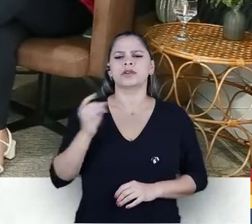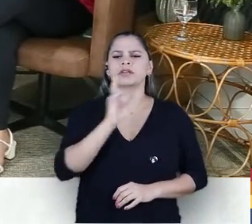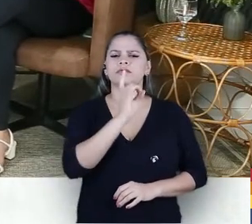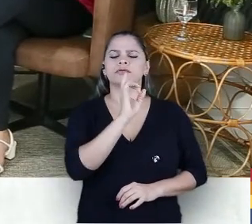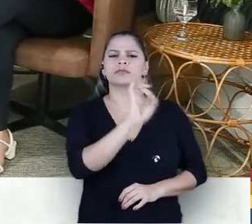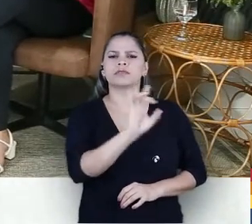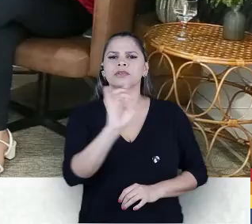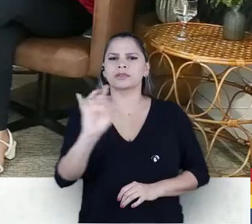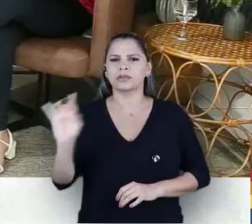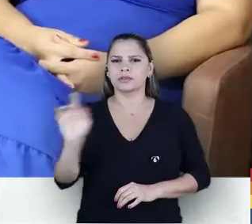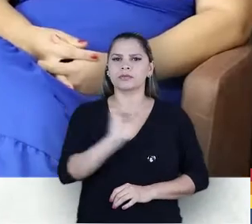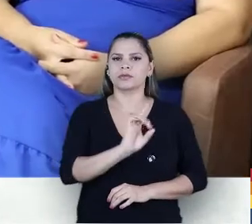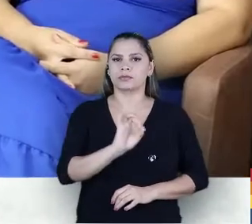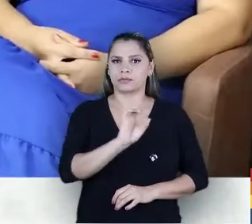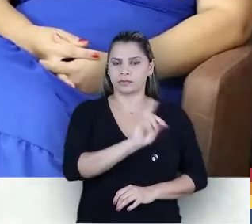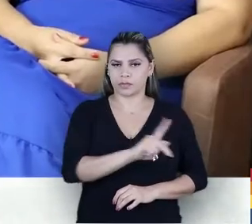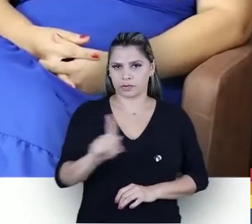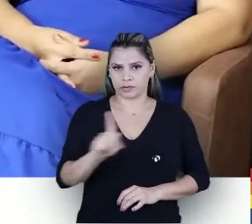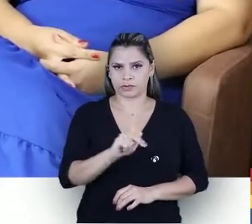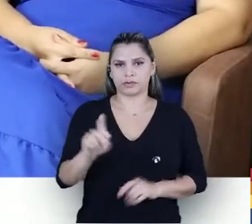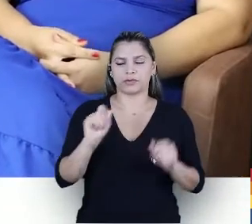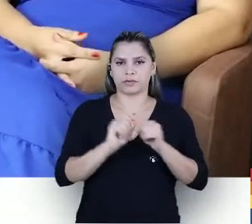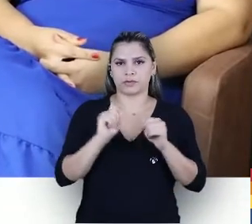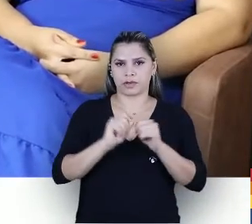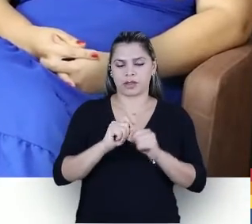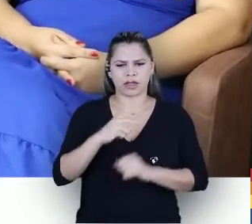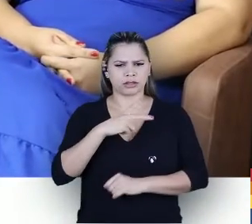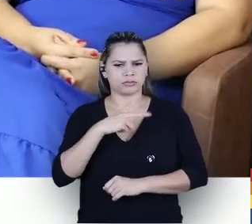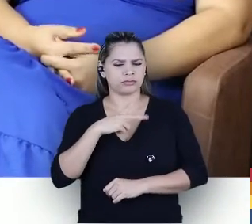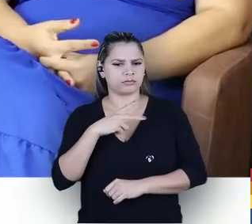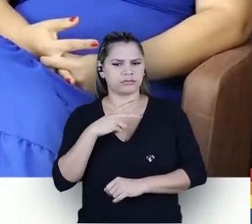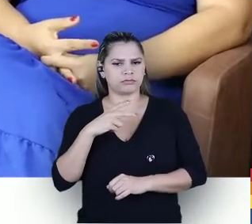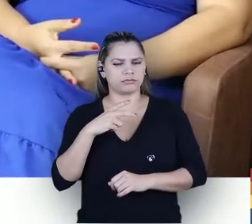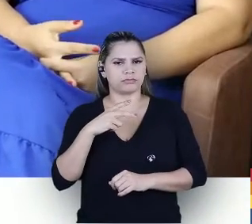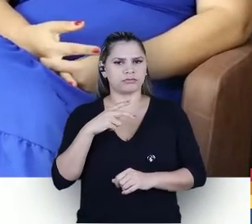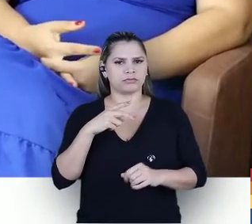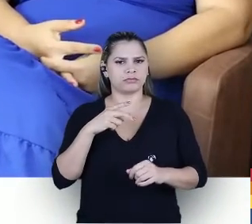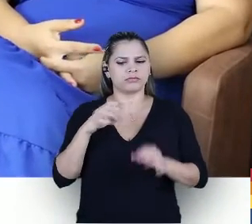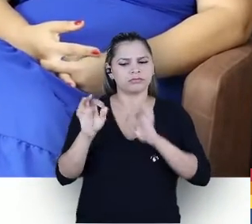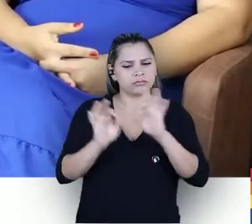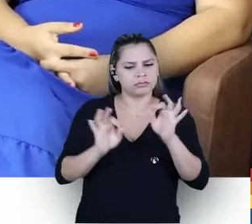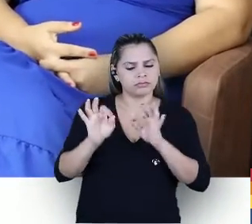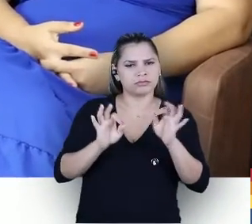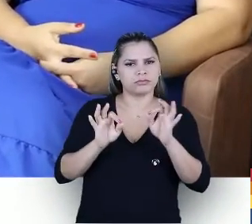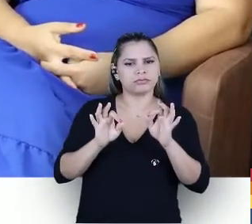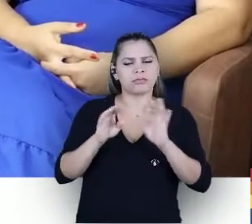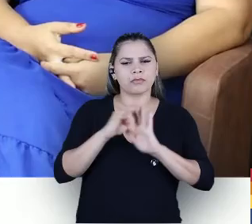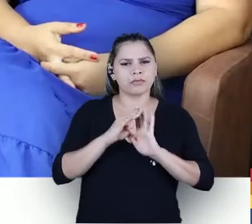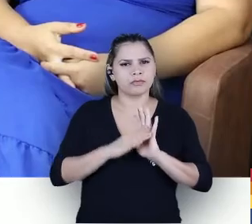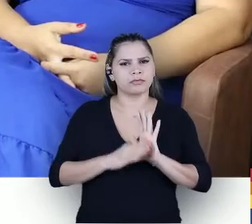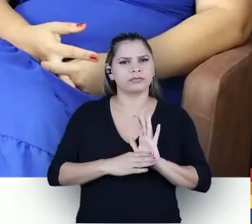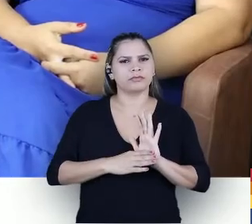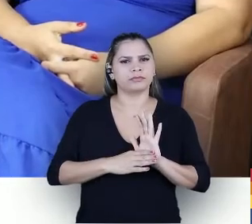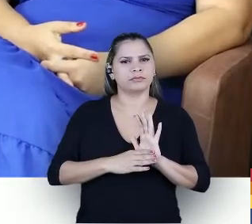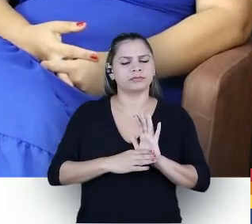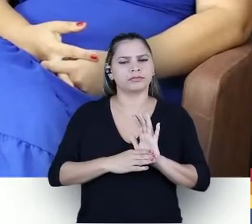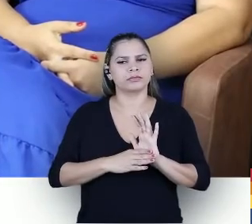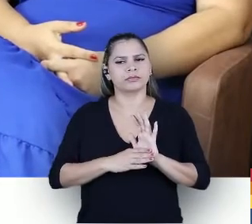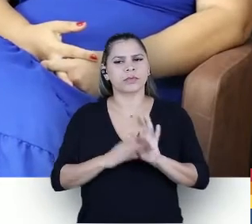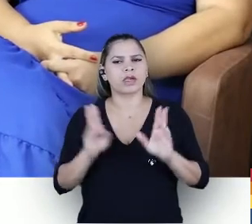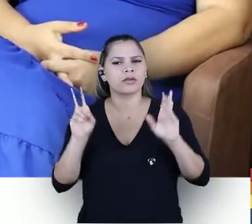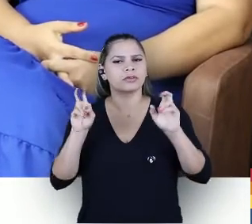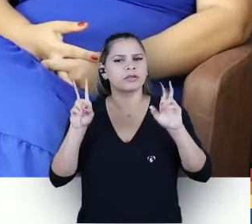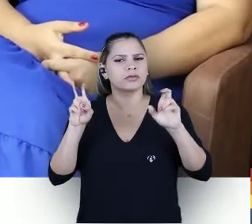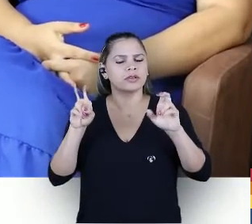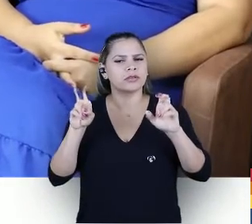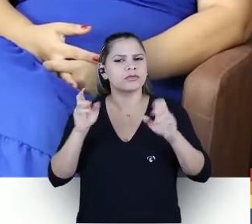professora Cristiane, o planejamento é fundamental. Cada professor faz o